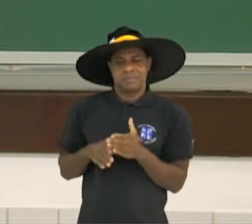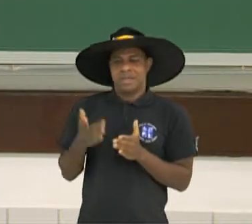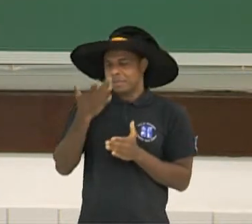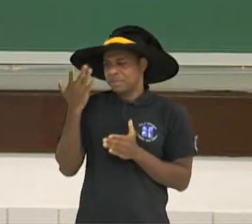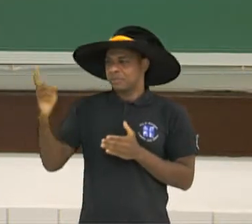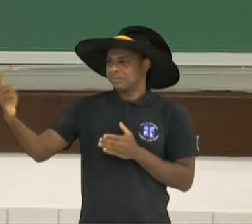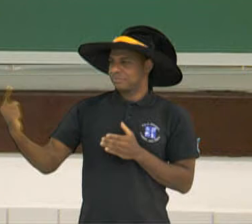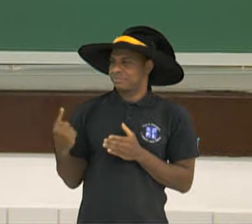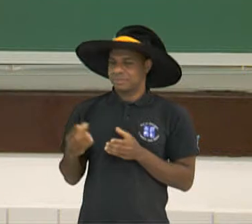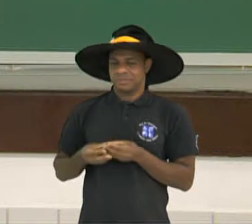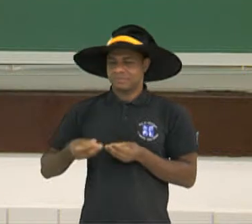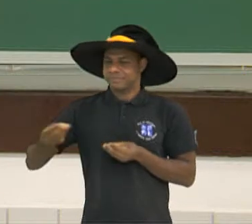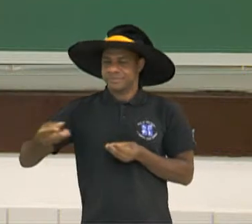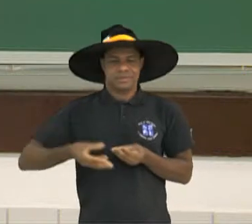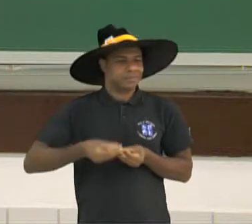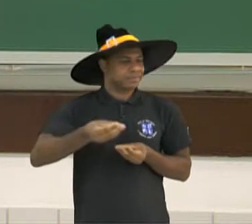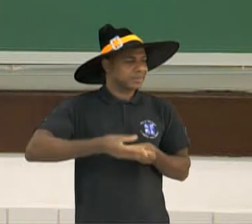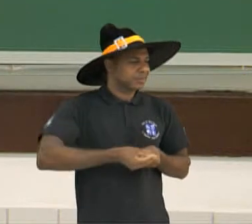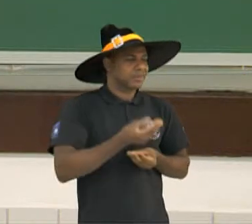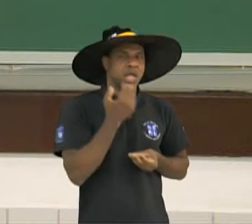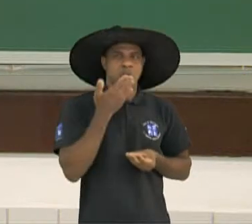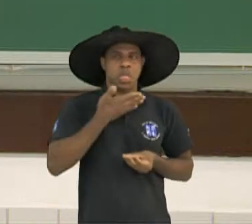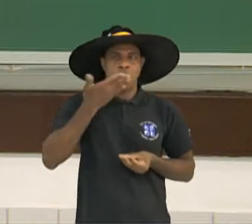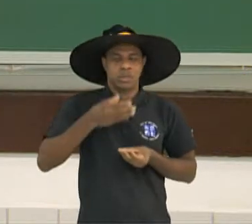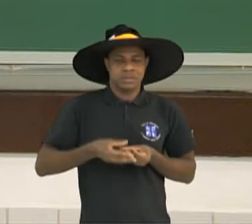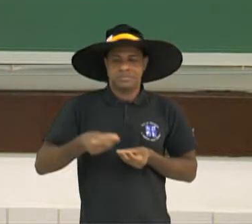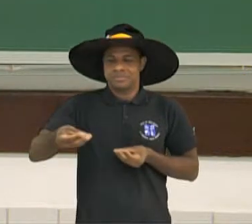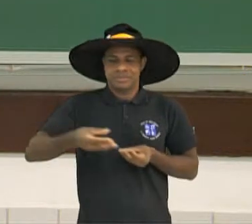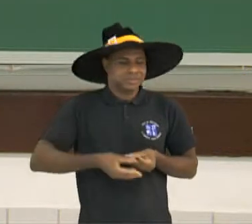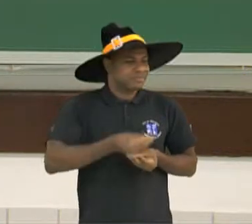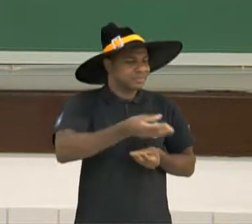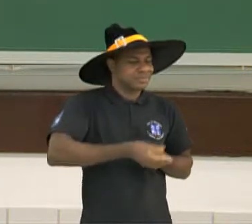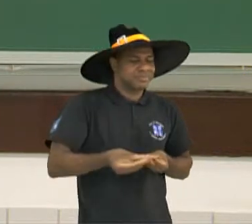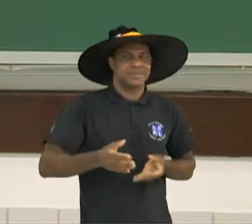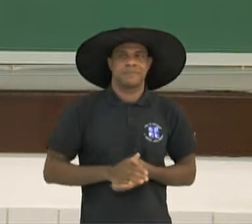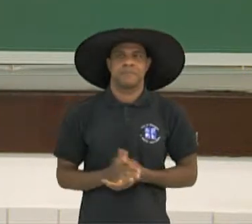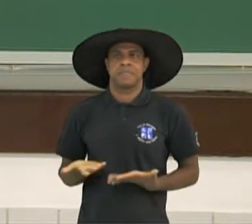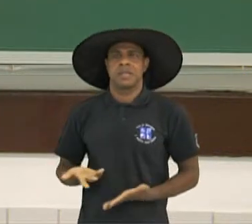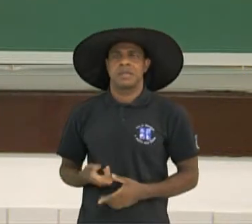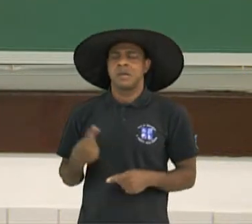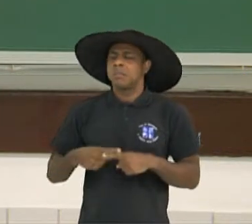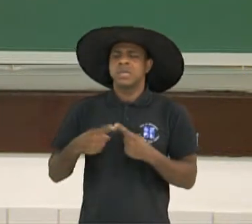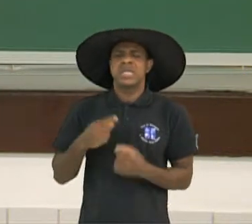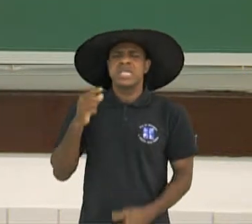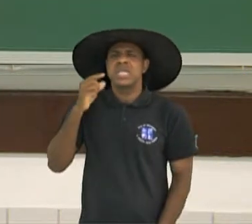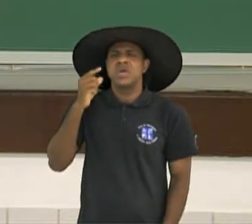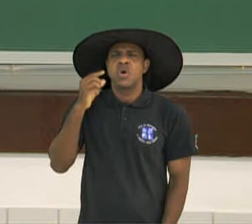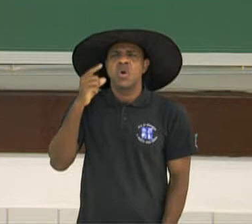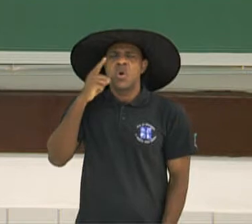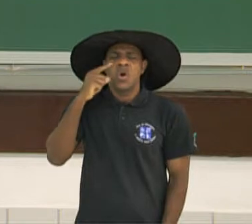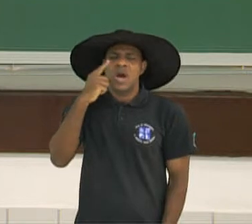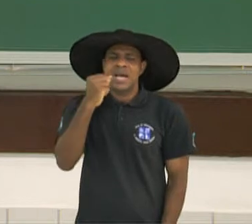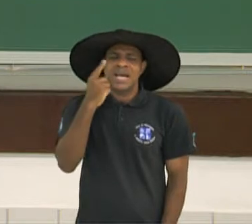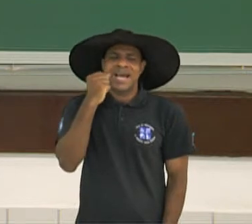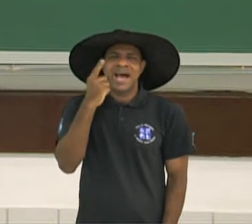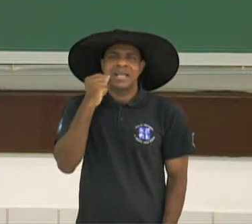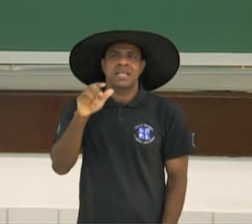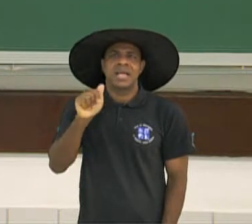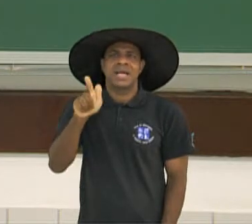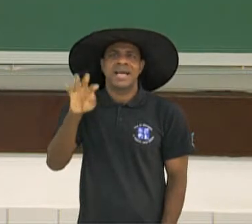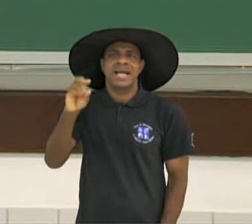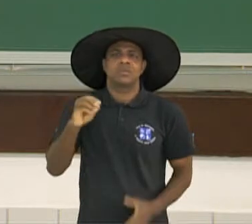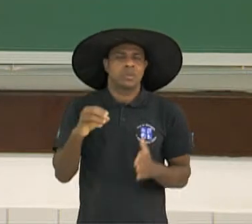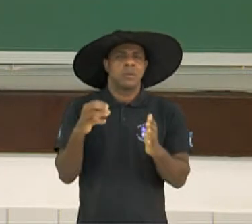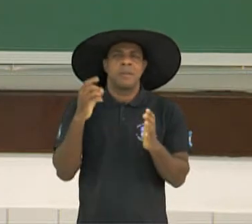virem. Uma outra situação, o gato, por exemplo. Por que o gato preto é símbolo do Halloween? Porque acredita-se que o